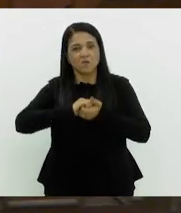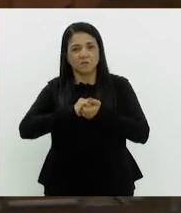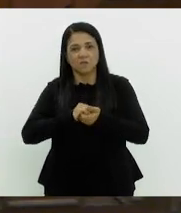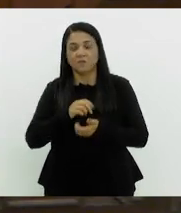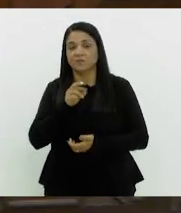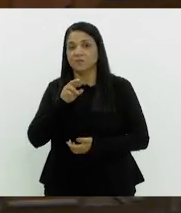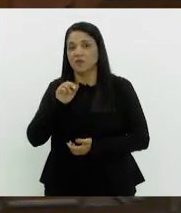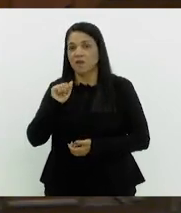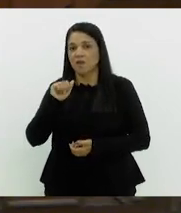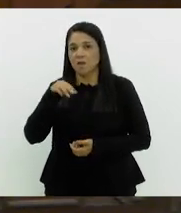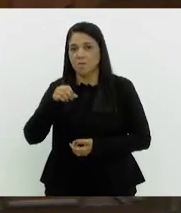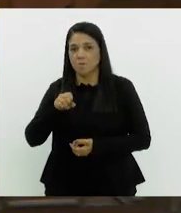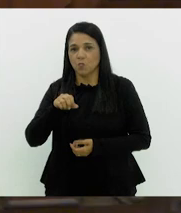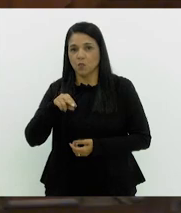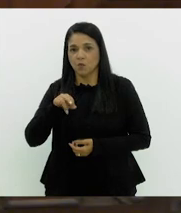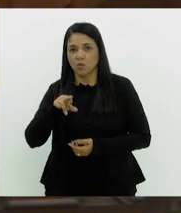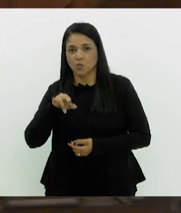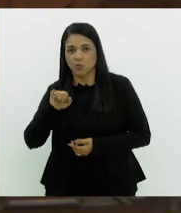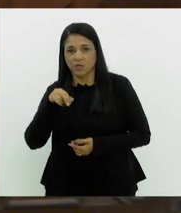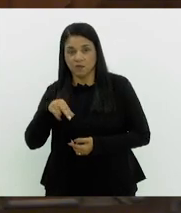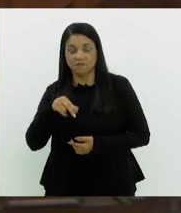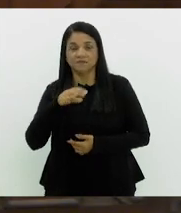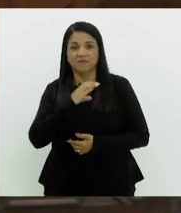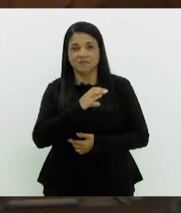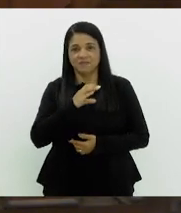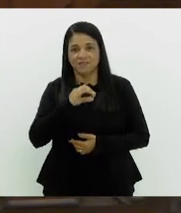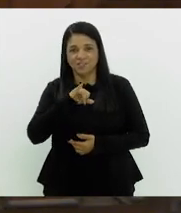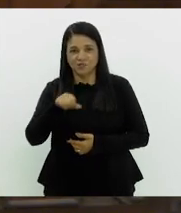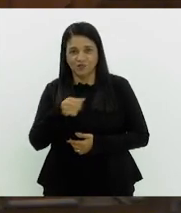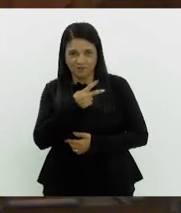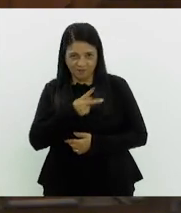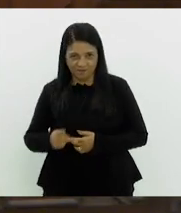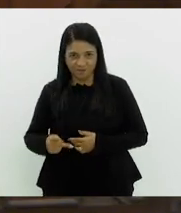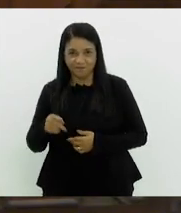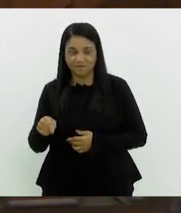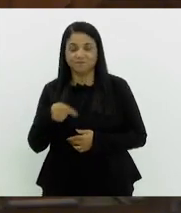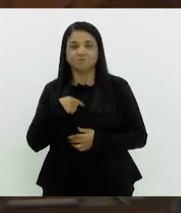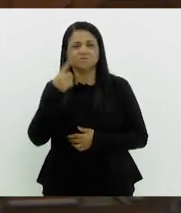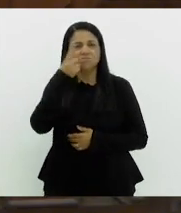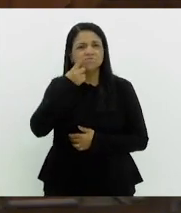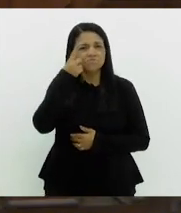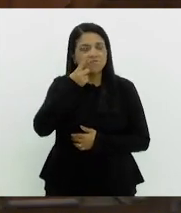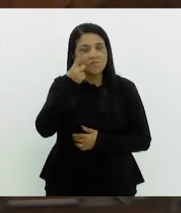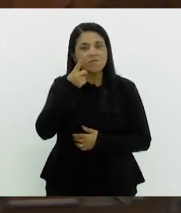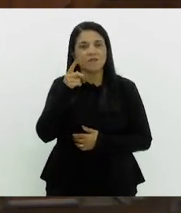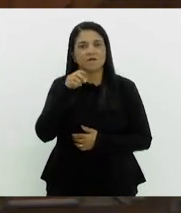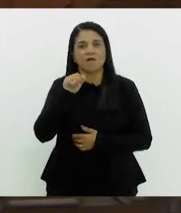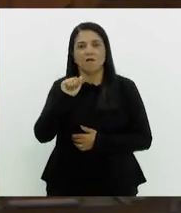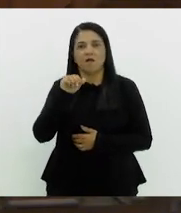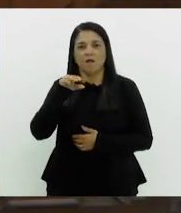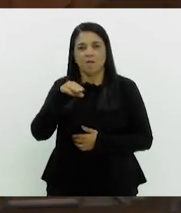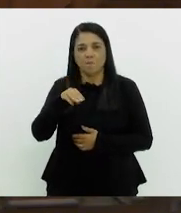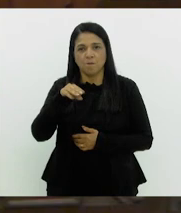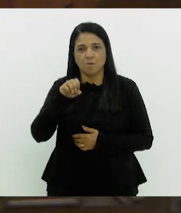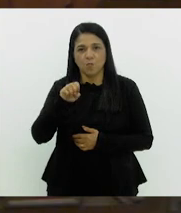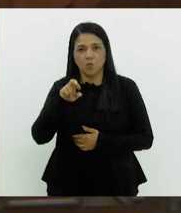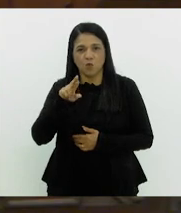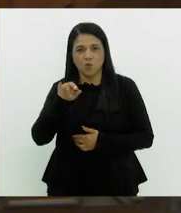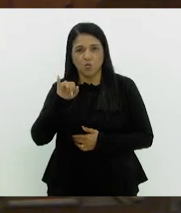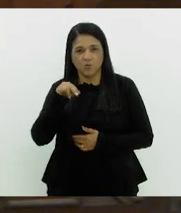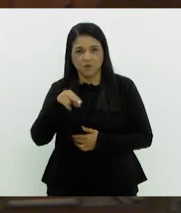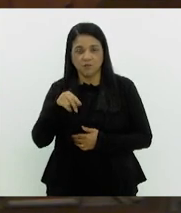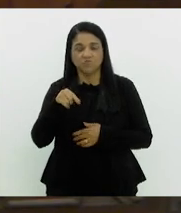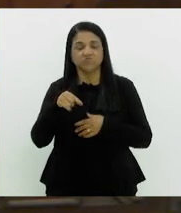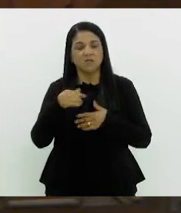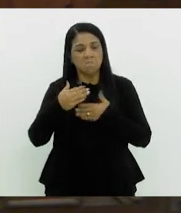da Comissão de Constituição e Justiça aqui da Casa, um deputado que tem produzido muito na frente da